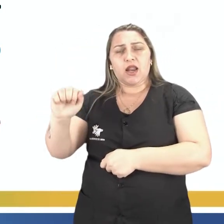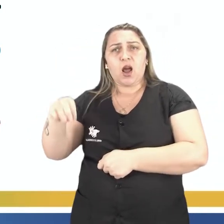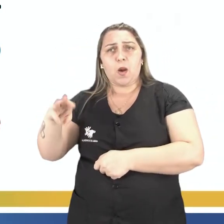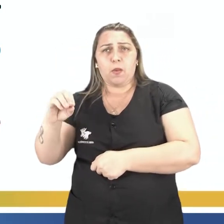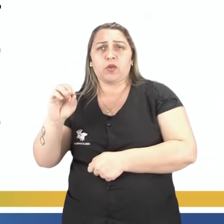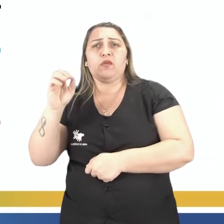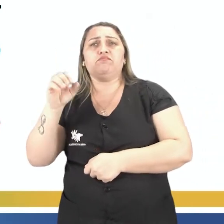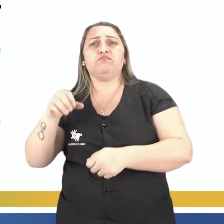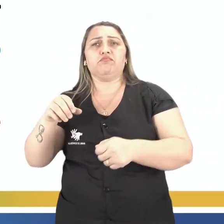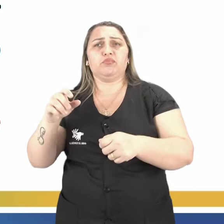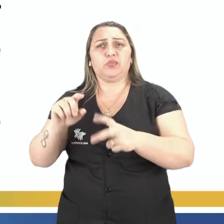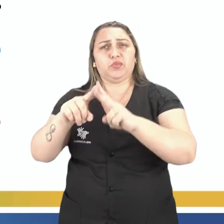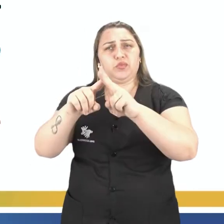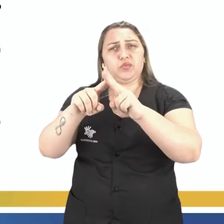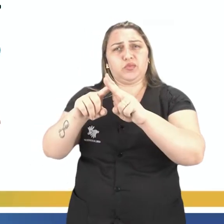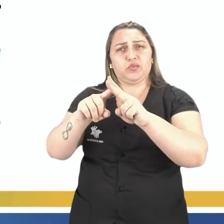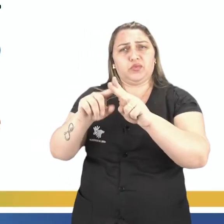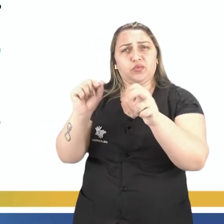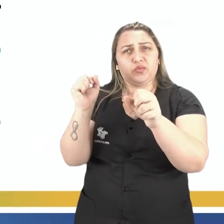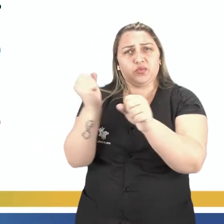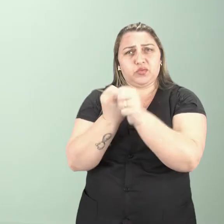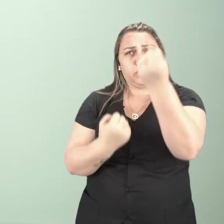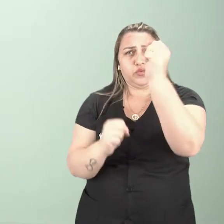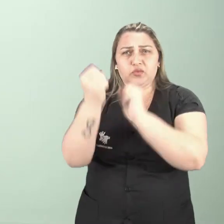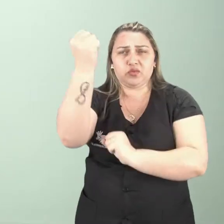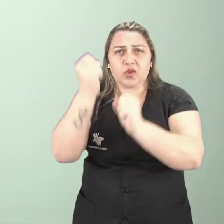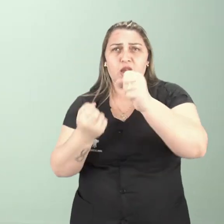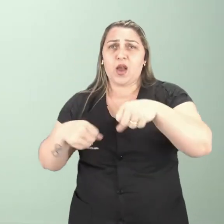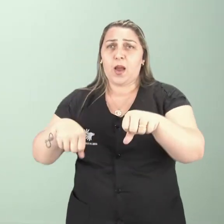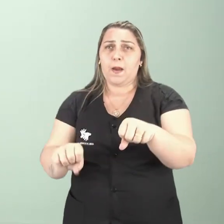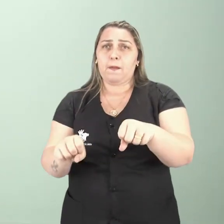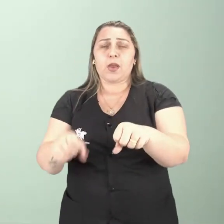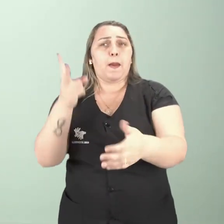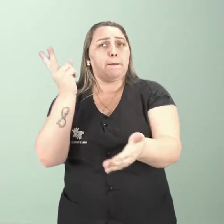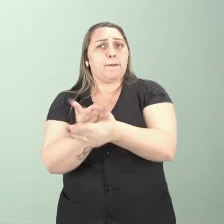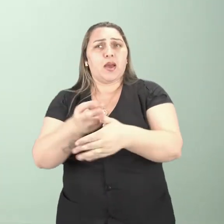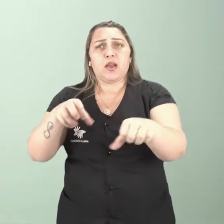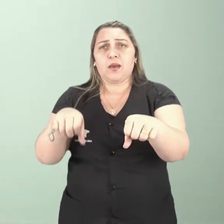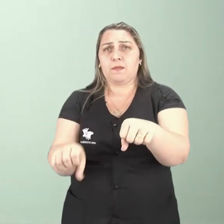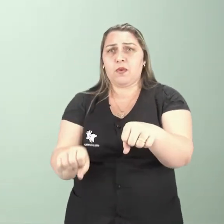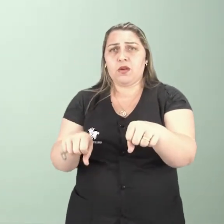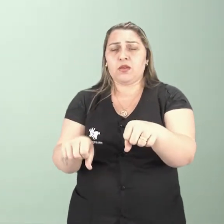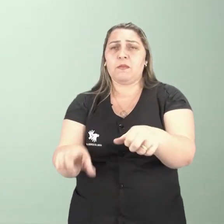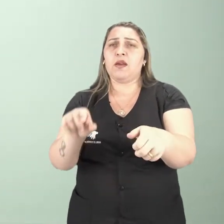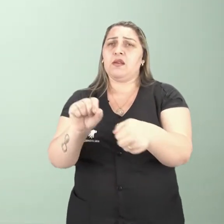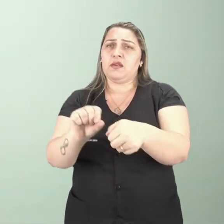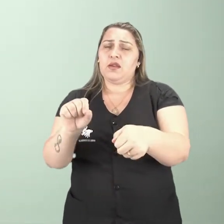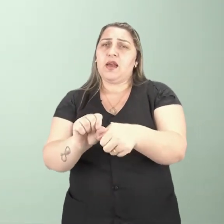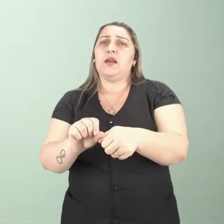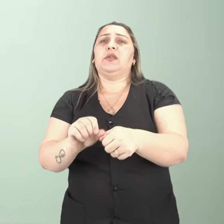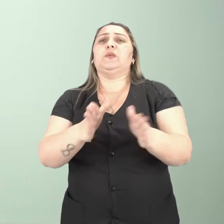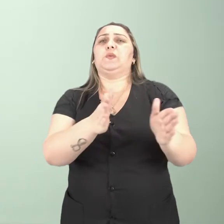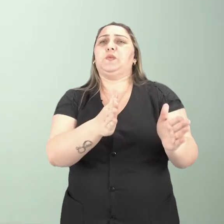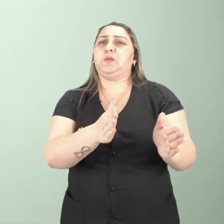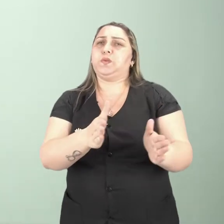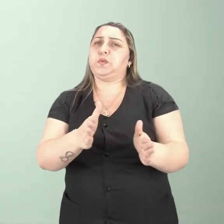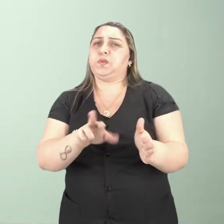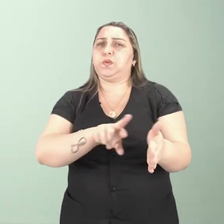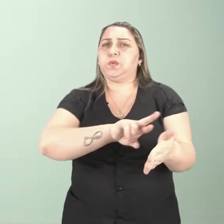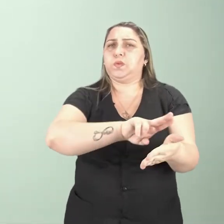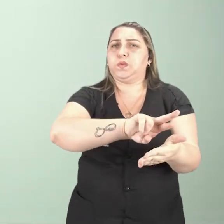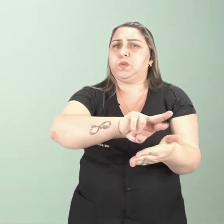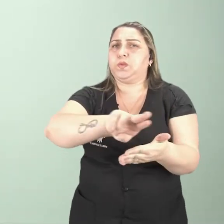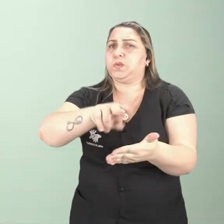meio, fabricar uma moto. Isso significa que essa mesma moto, para ser totalmente fabricada, ela vai passar pela mão de